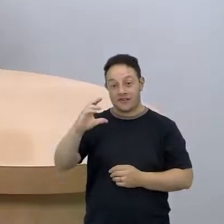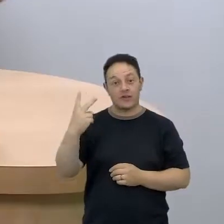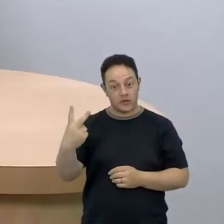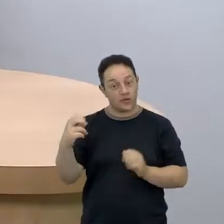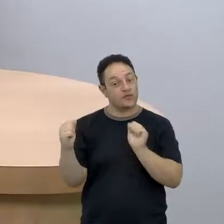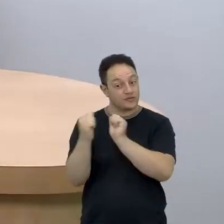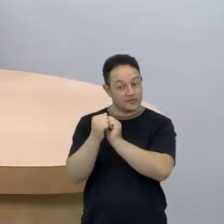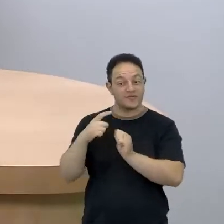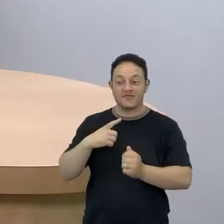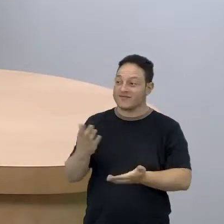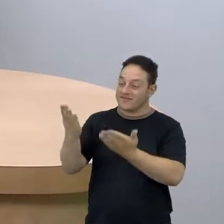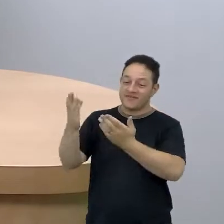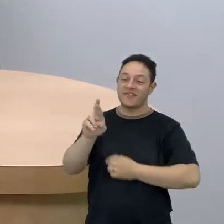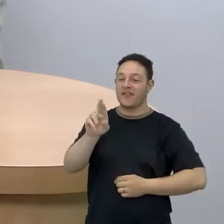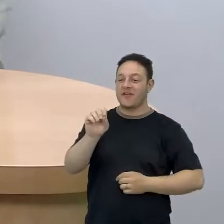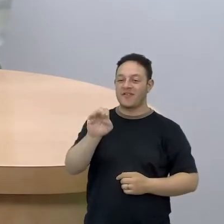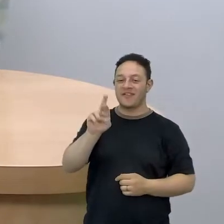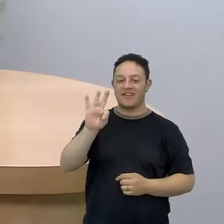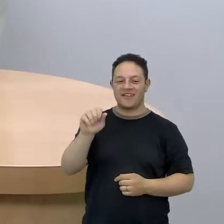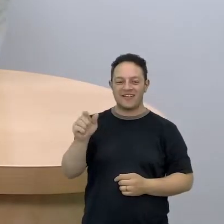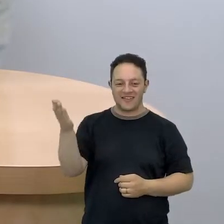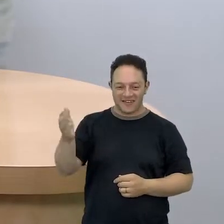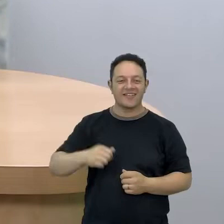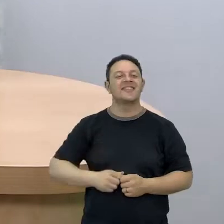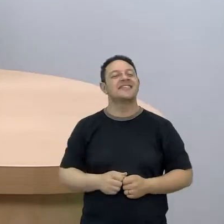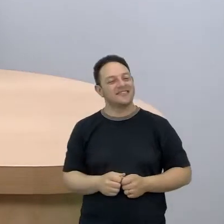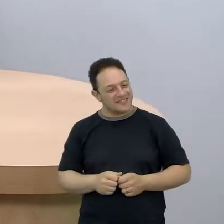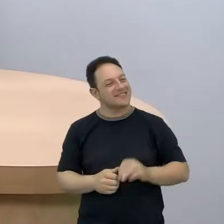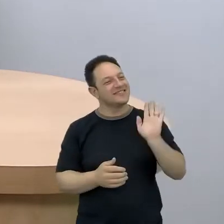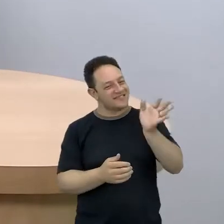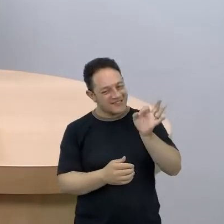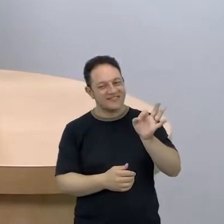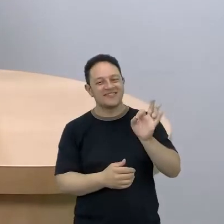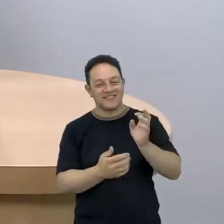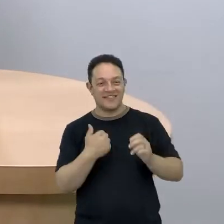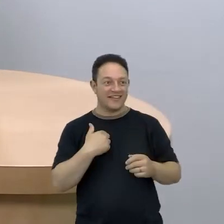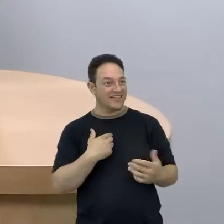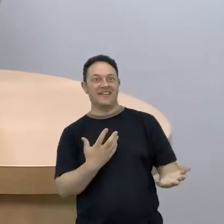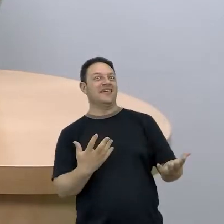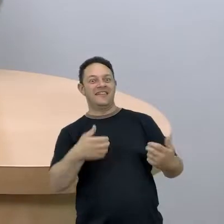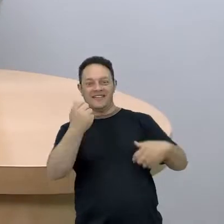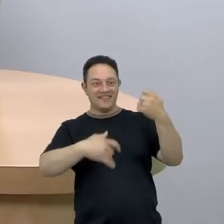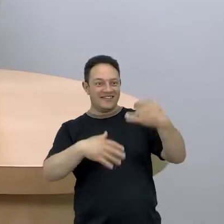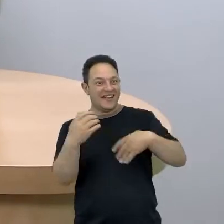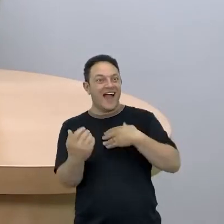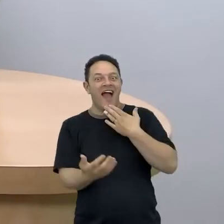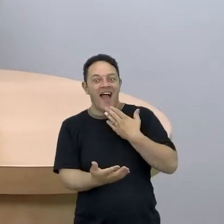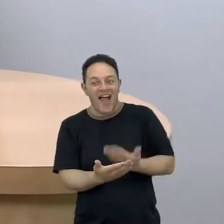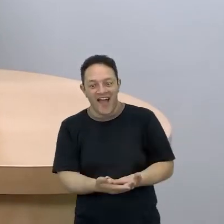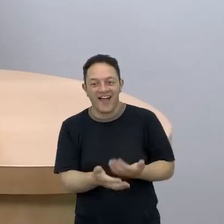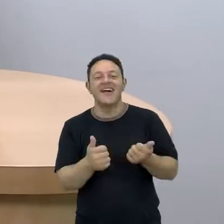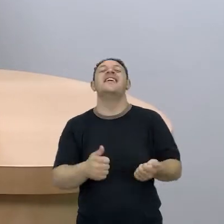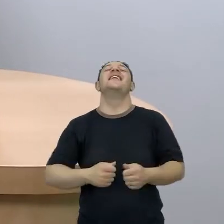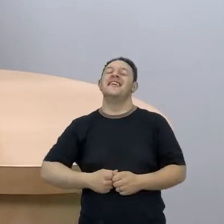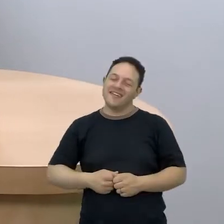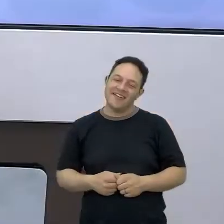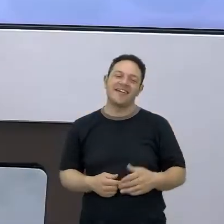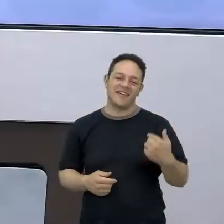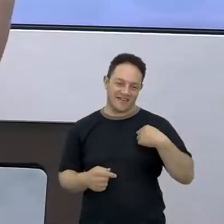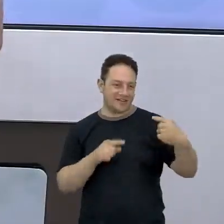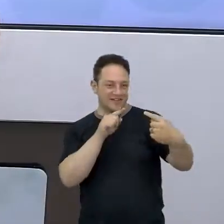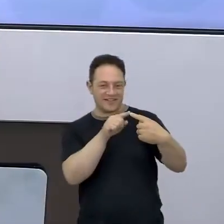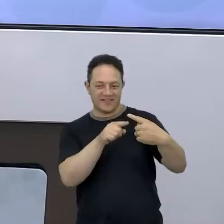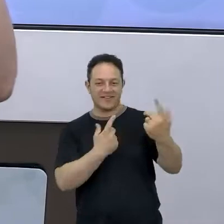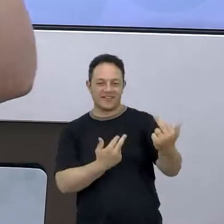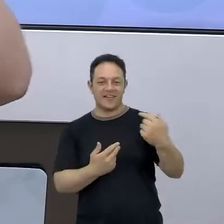é ela, a Roberta Mastroquini. Seja bem-vinda. Falou tanto que eu fiquei até, meu Deus do céu. Pois é, hoje eu tô combinando com o Tony,